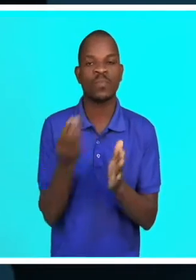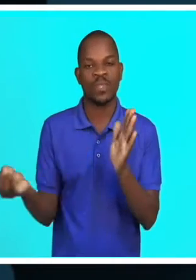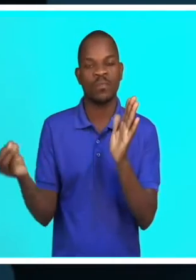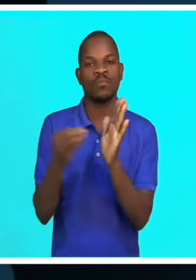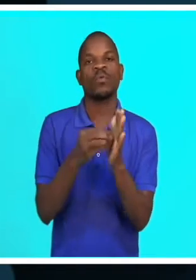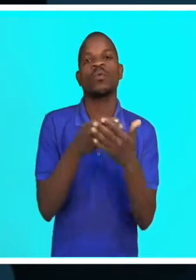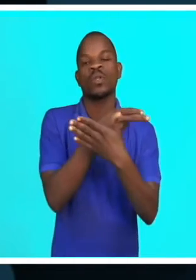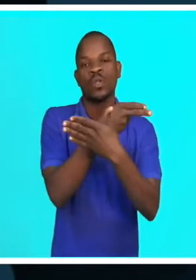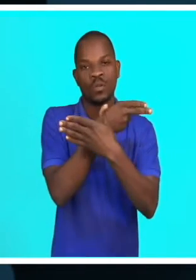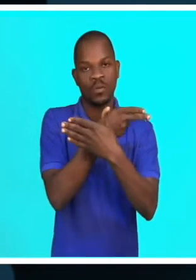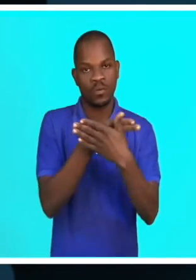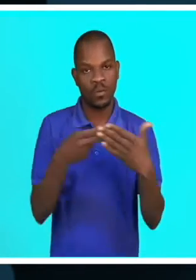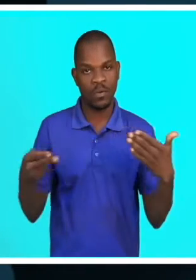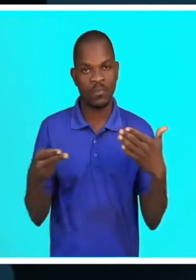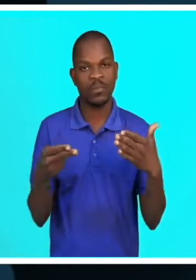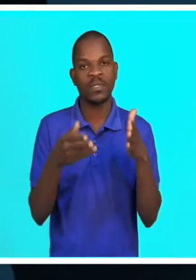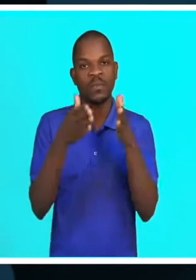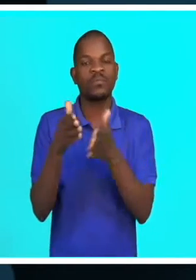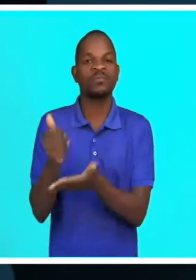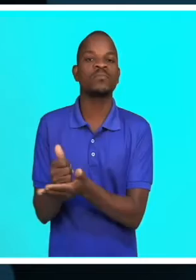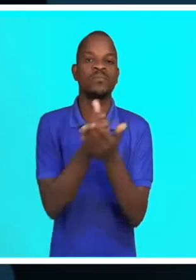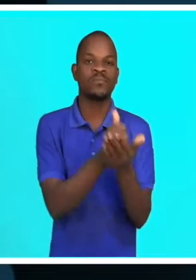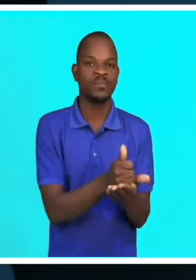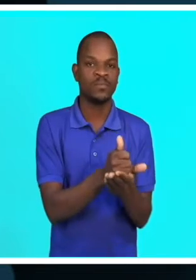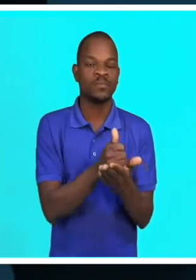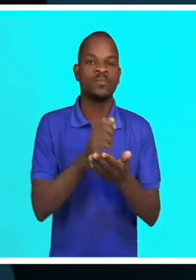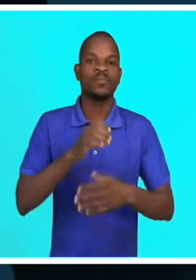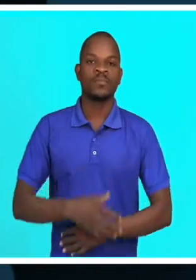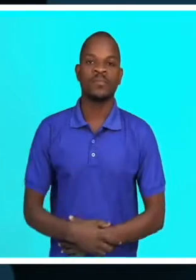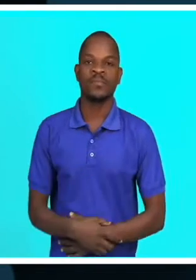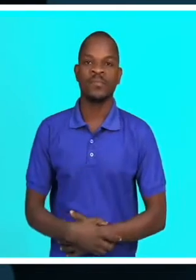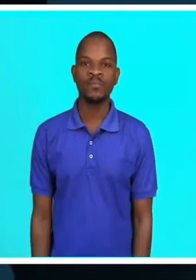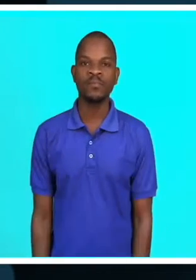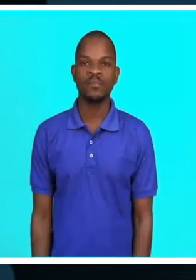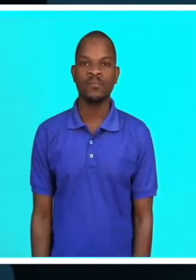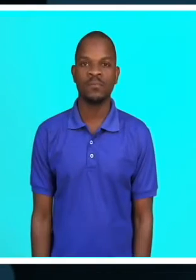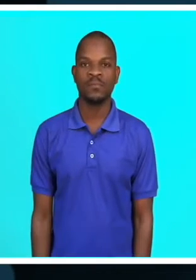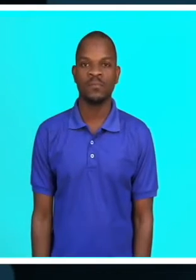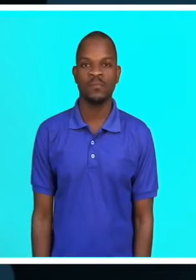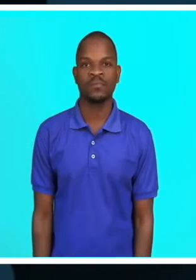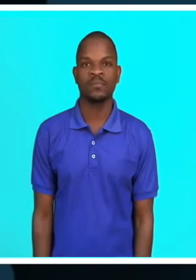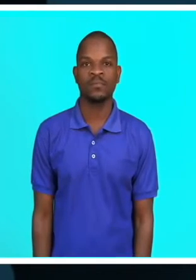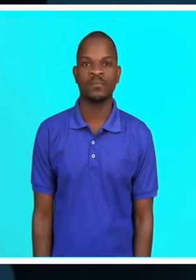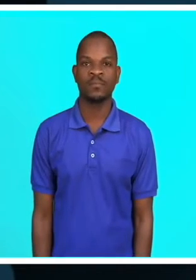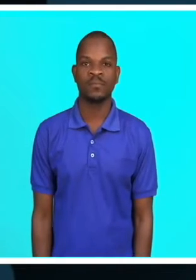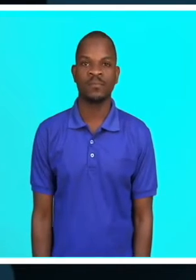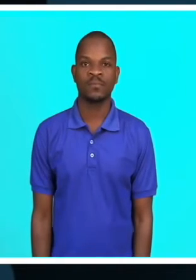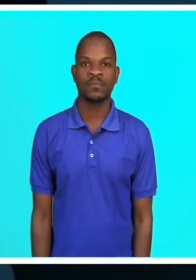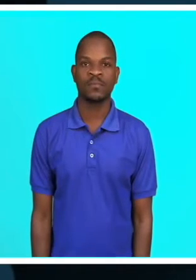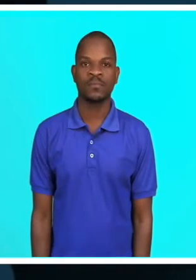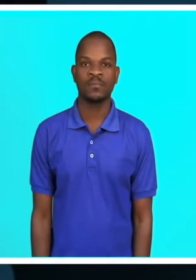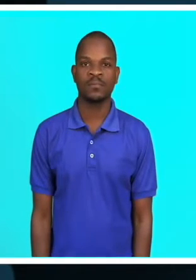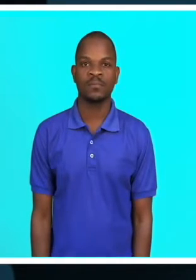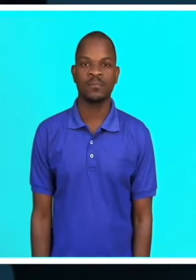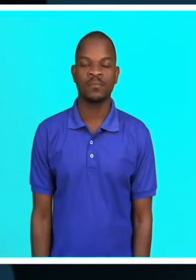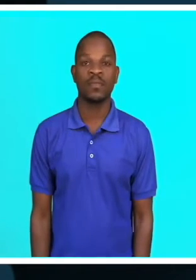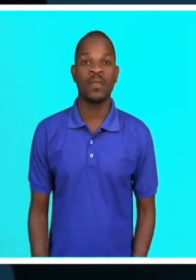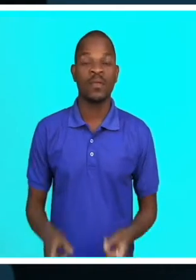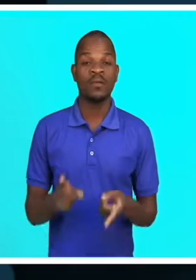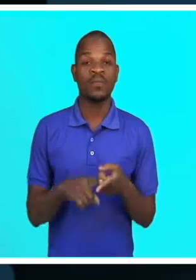roda, no seu espaço publicitário, oferecido por fulano de x. E a fundação sergiogago